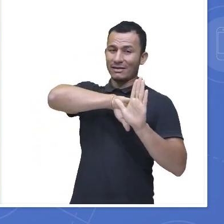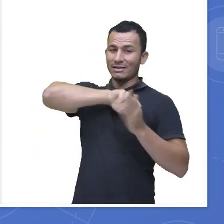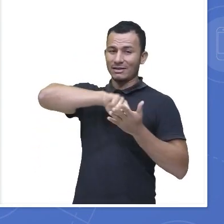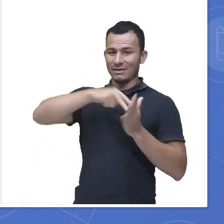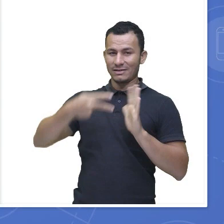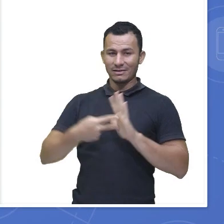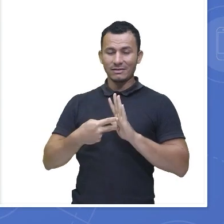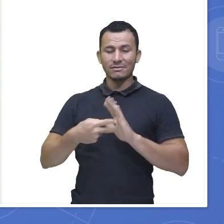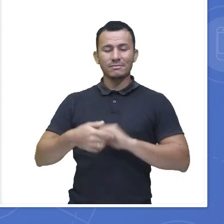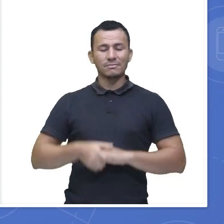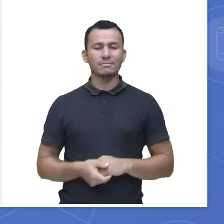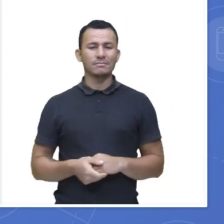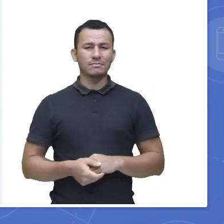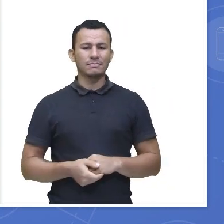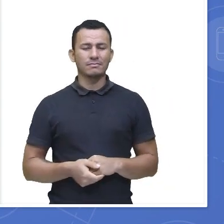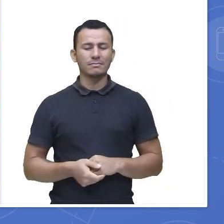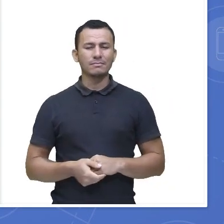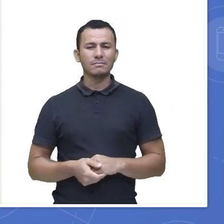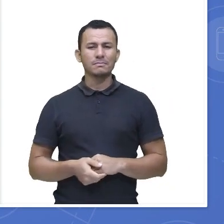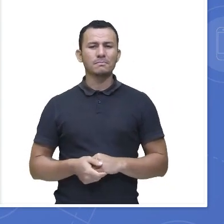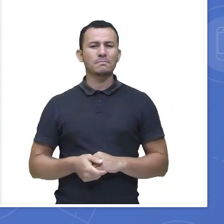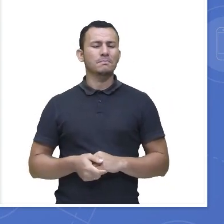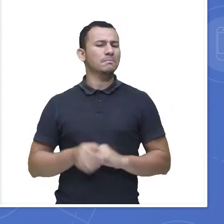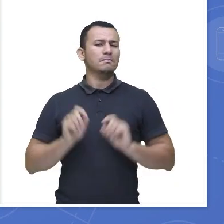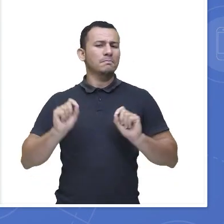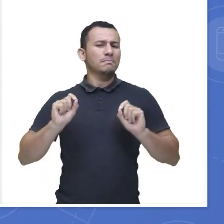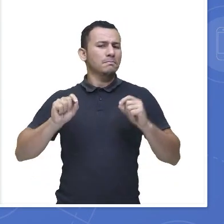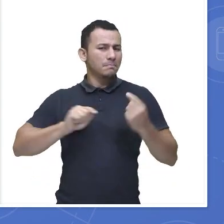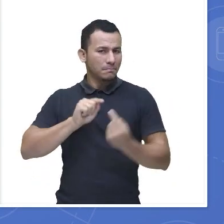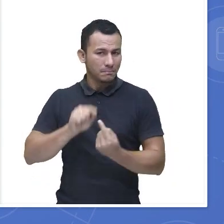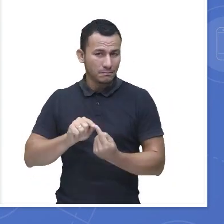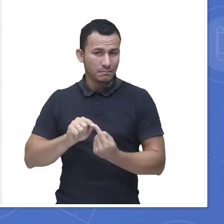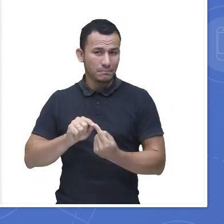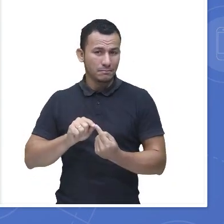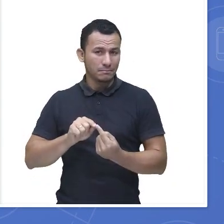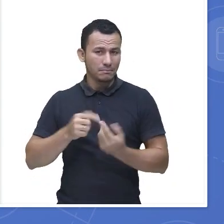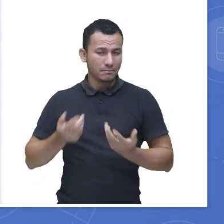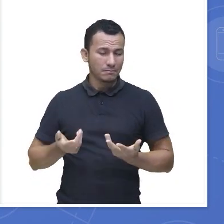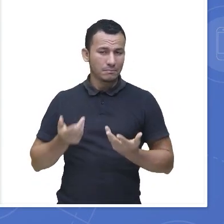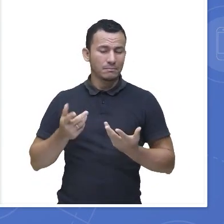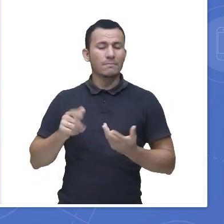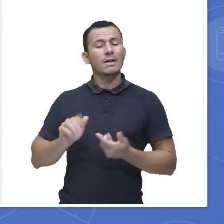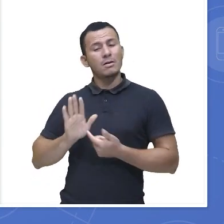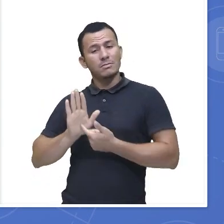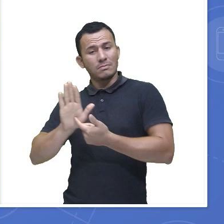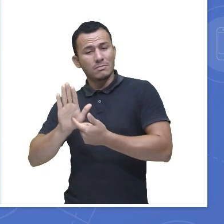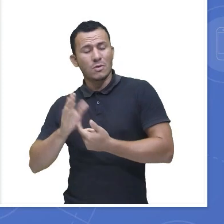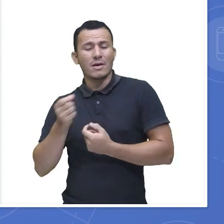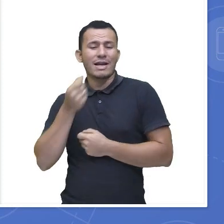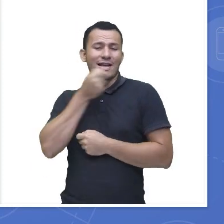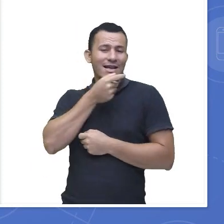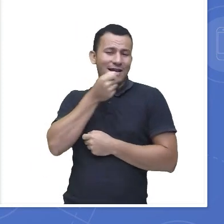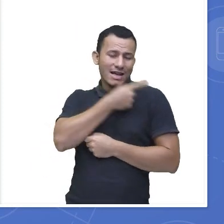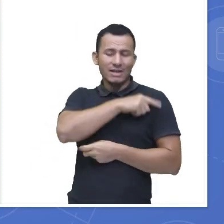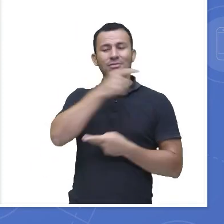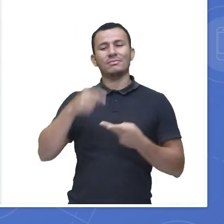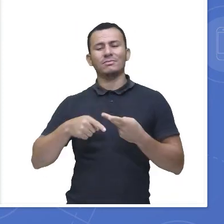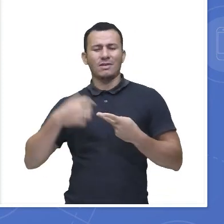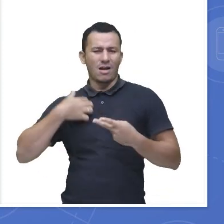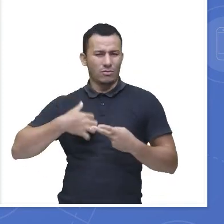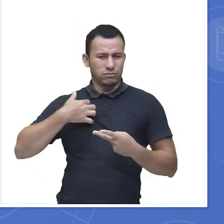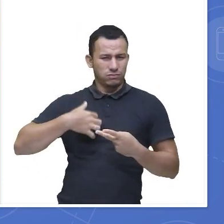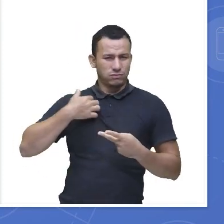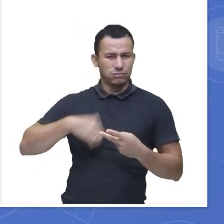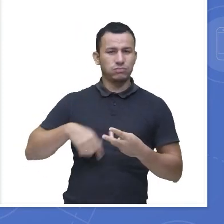E serve para quê? Geralmente para demonstrar humor, também pode demonstrar irritação